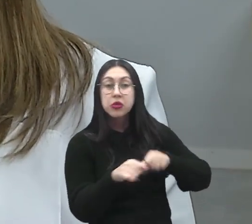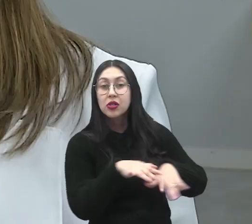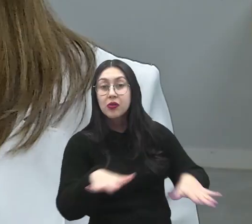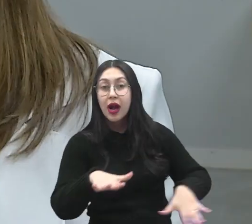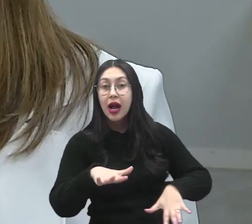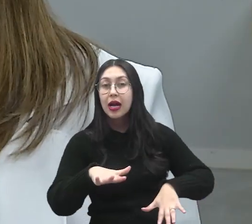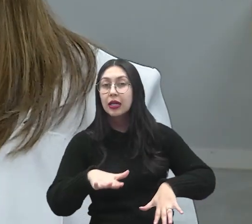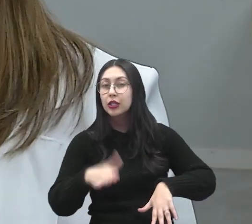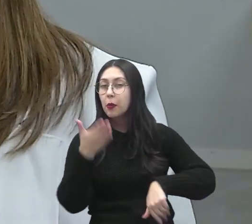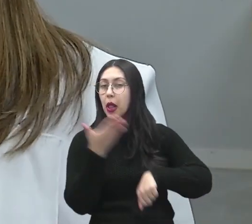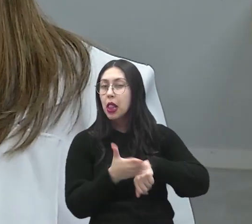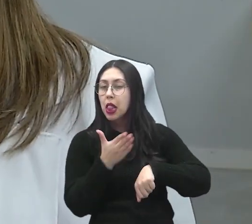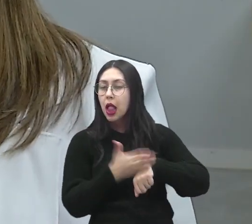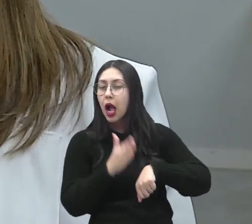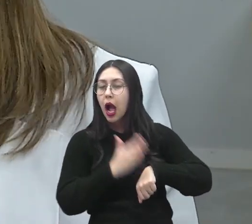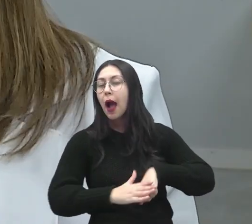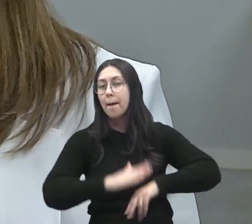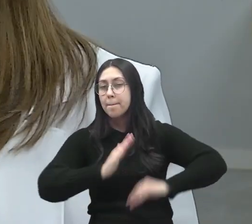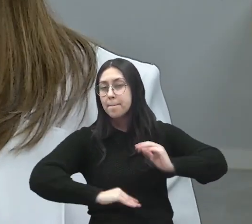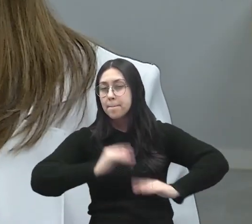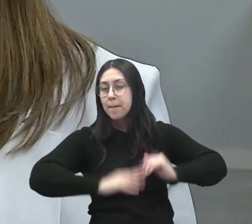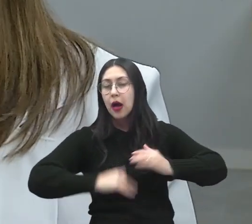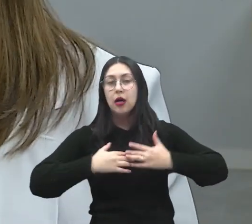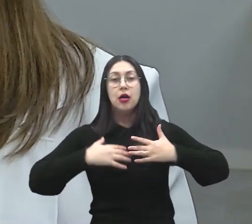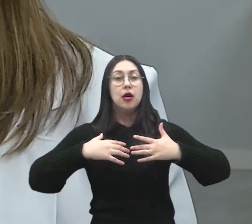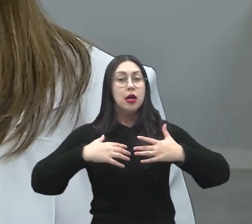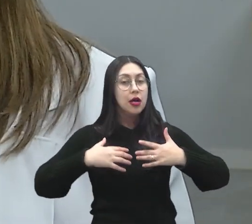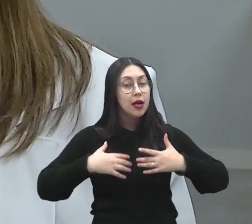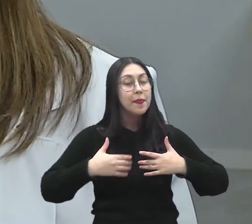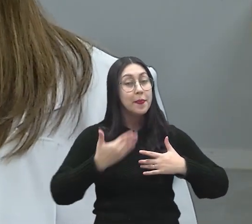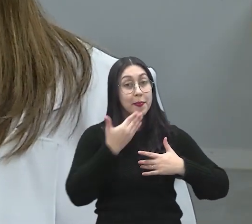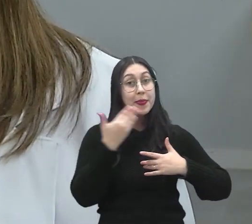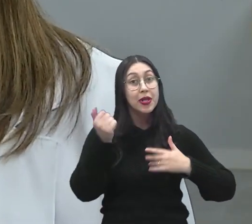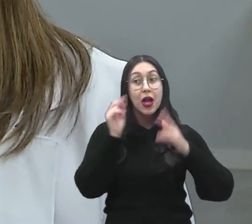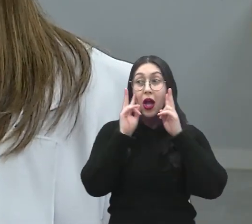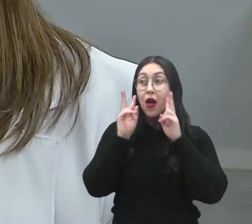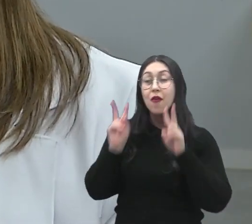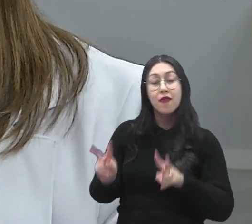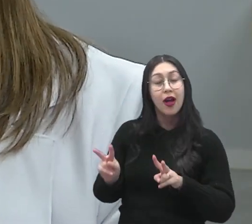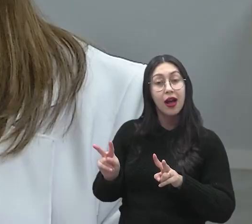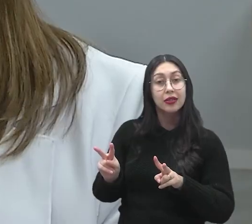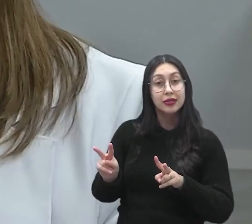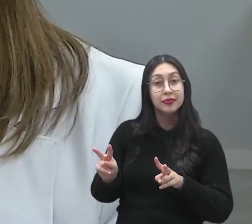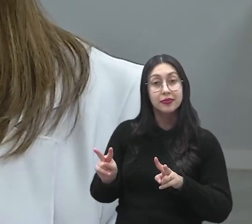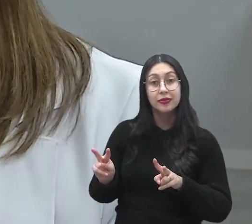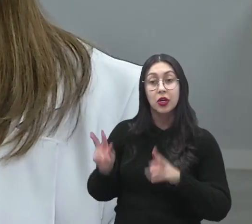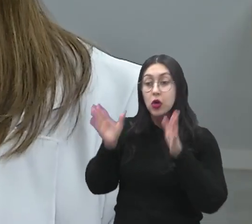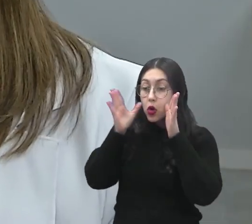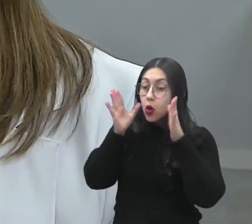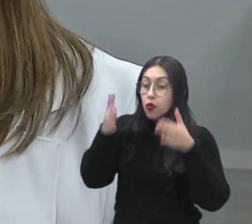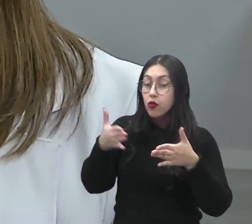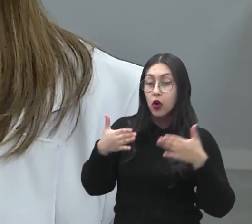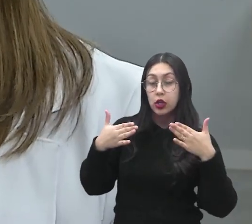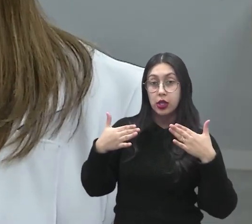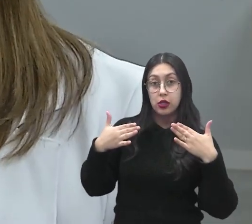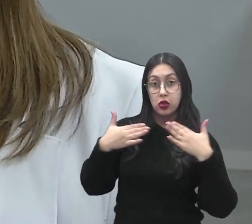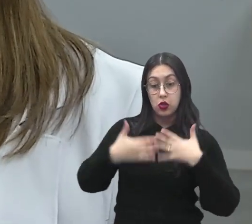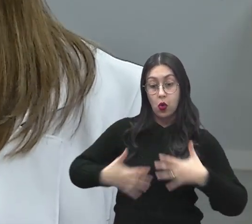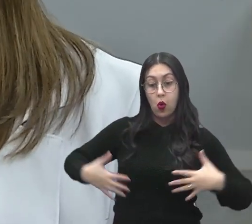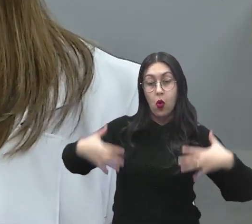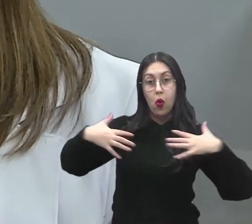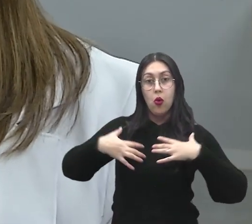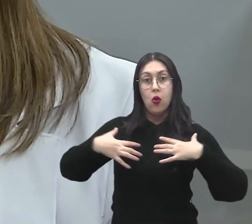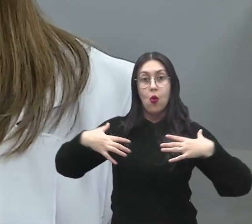a fisioterapia respiratória começou a aparecer e as pessoas começaram a conhecer. E a gente tem um enfoque muito grande na parte pulmonar